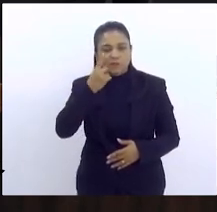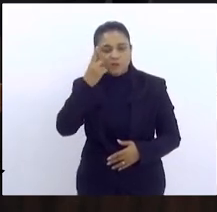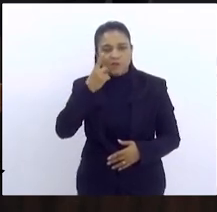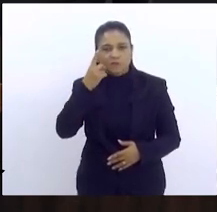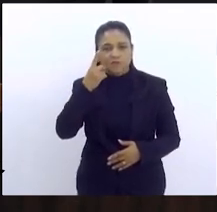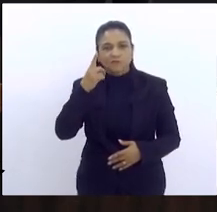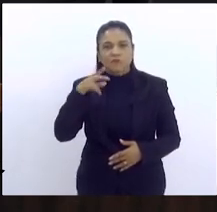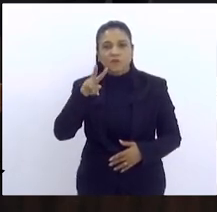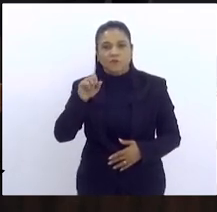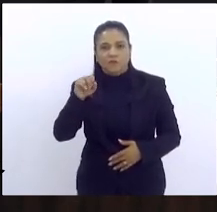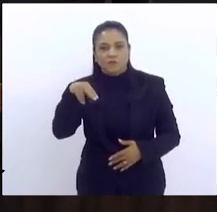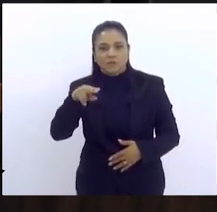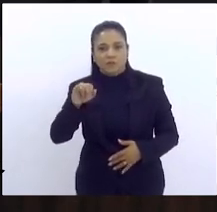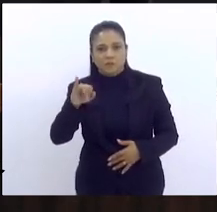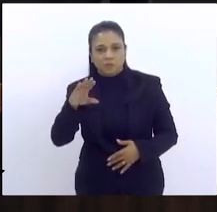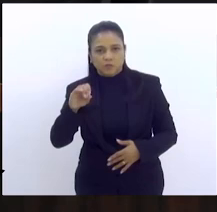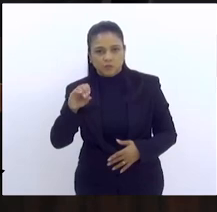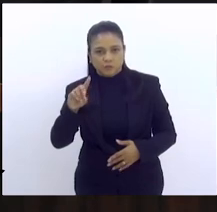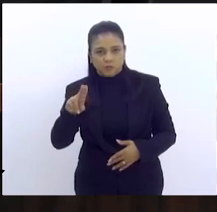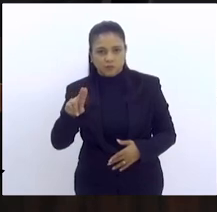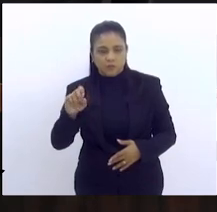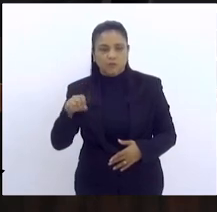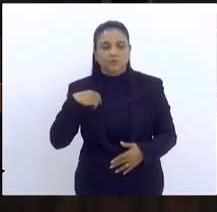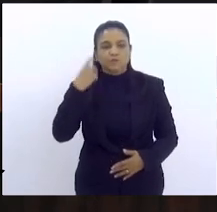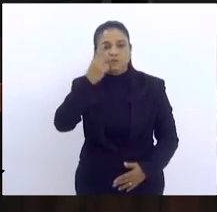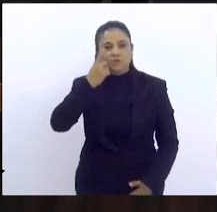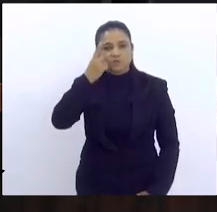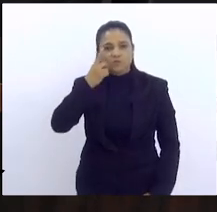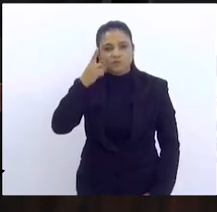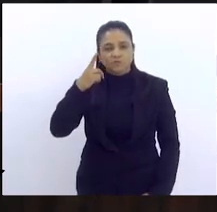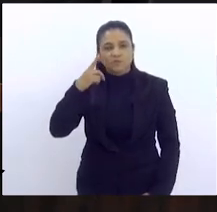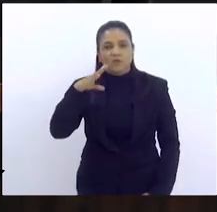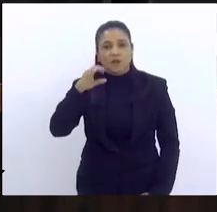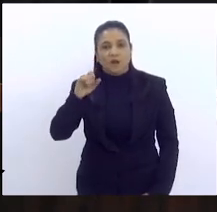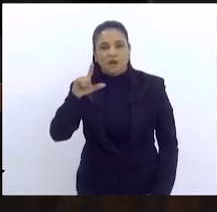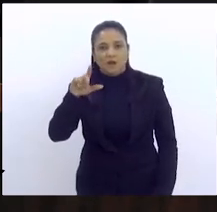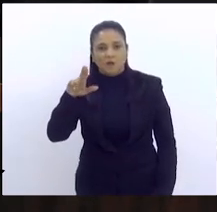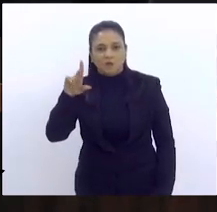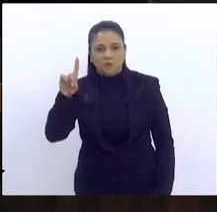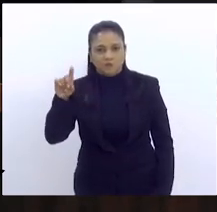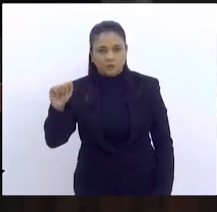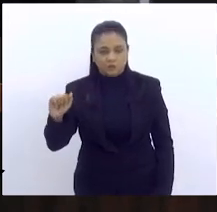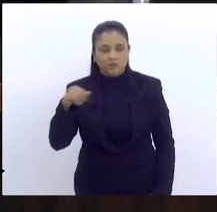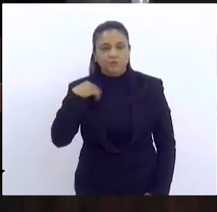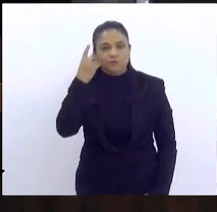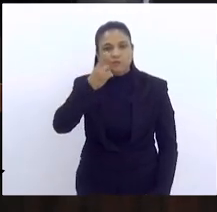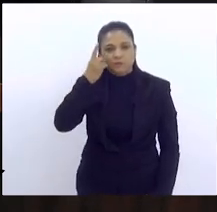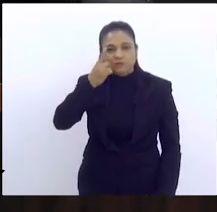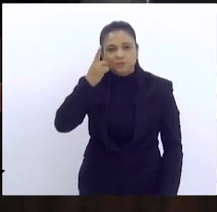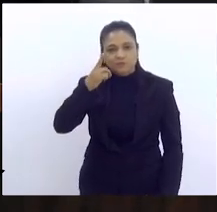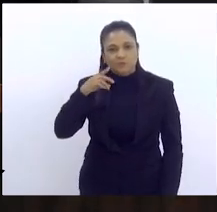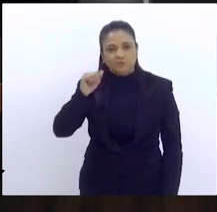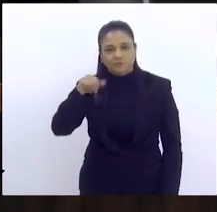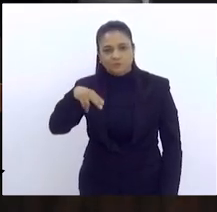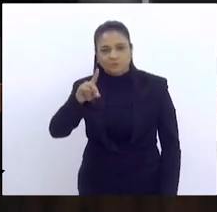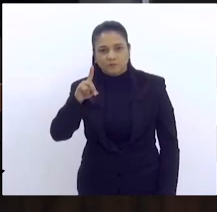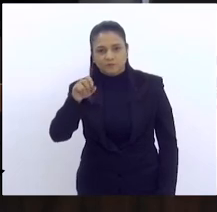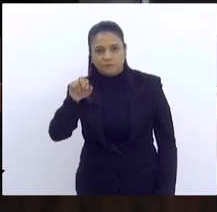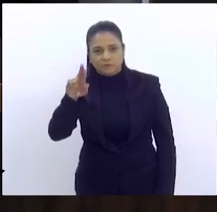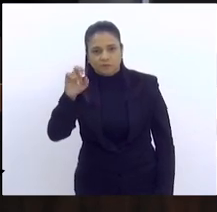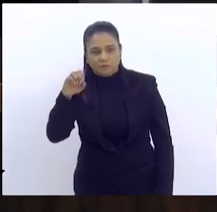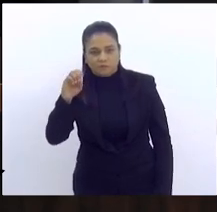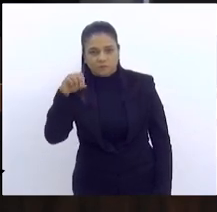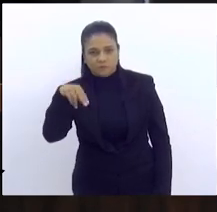Deputado Vinícius cozzolino Deputado Cláudio Caiado tá do Anderson